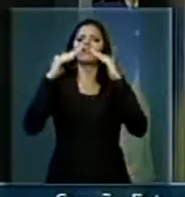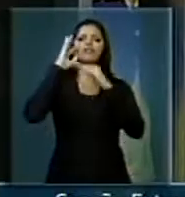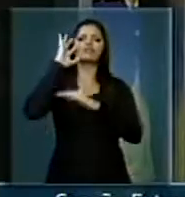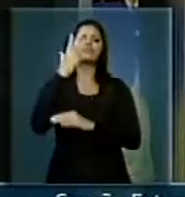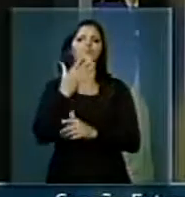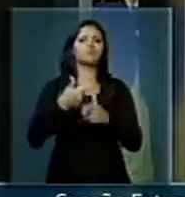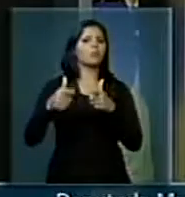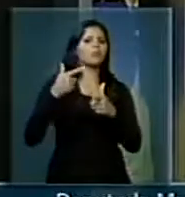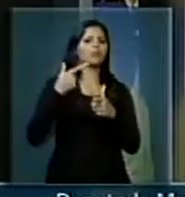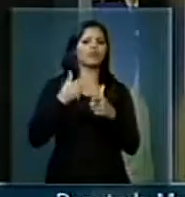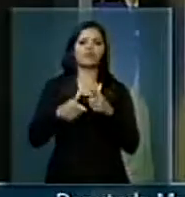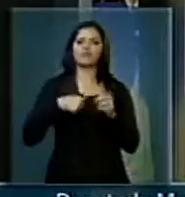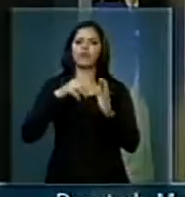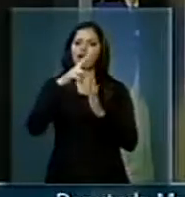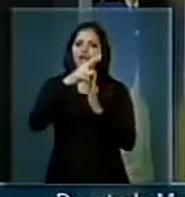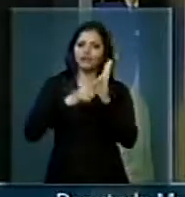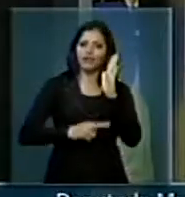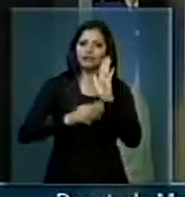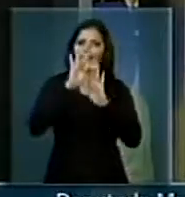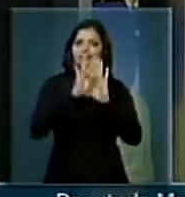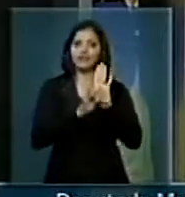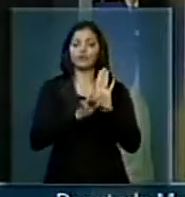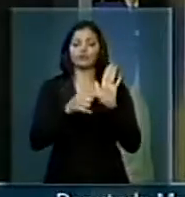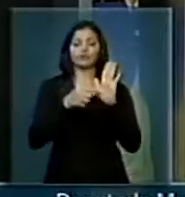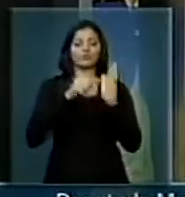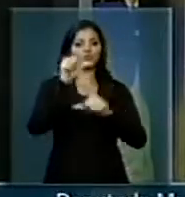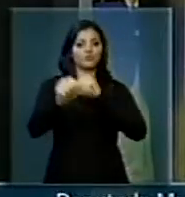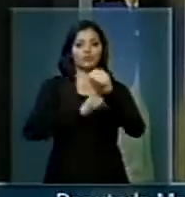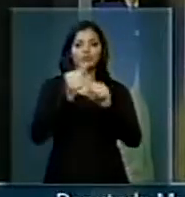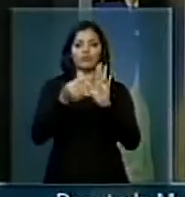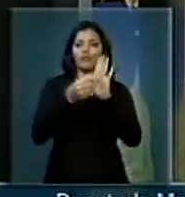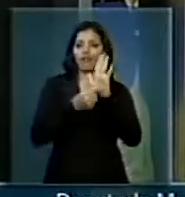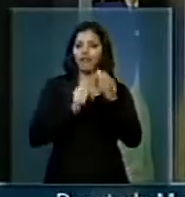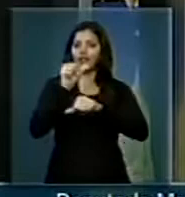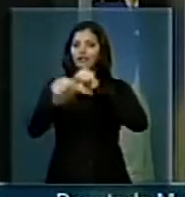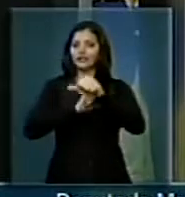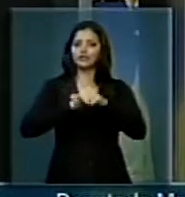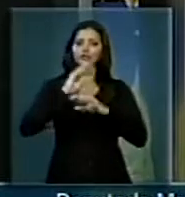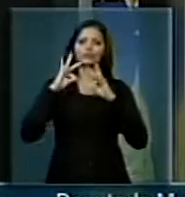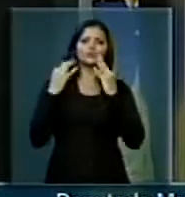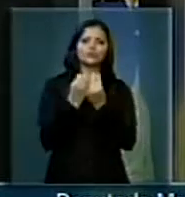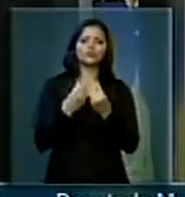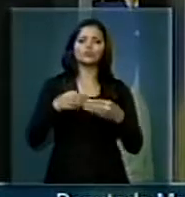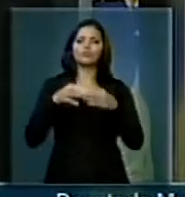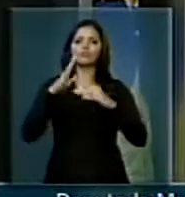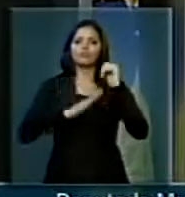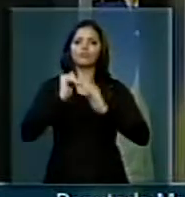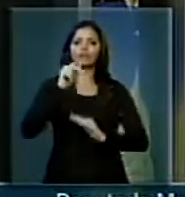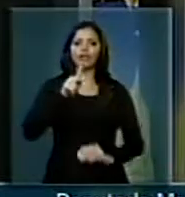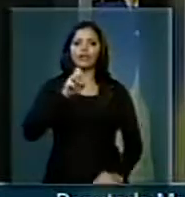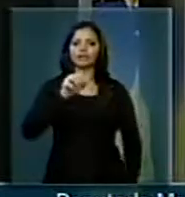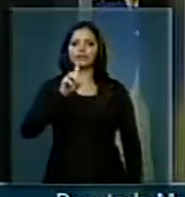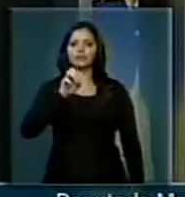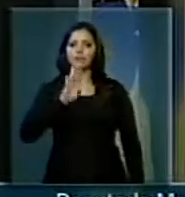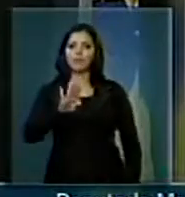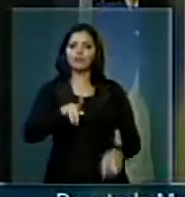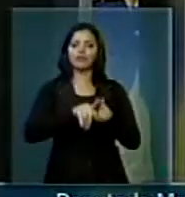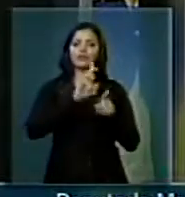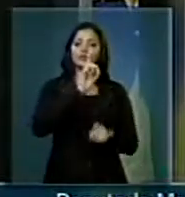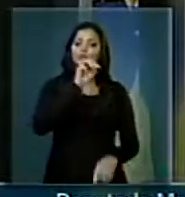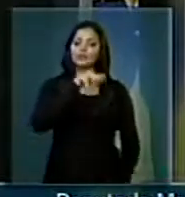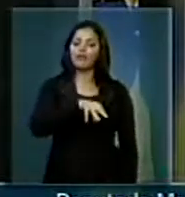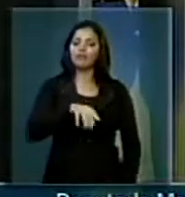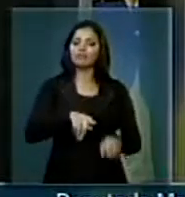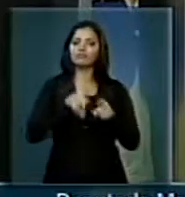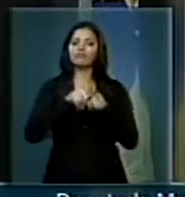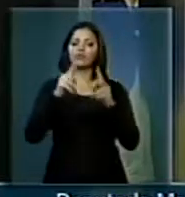superássemos problemas de redação nesse texto. Nós contamos com a contribuição das bancadas do PSDB e dos democratas no que